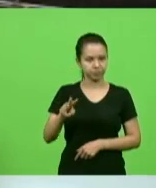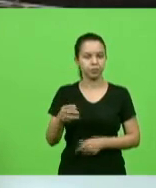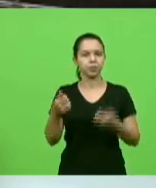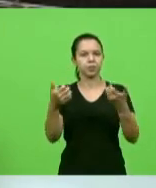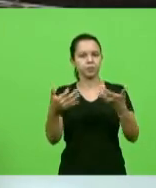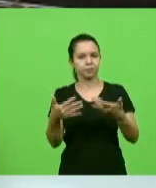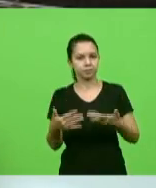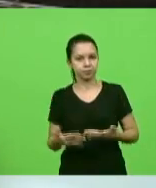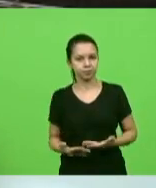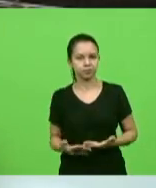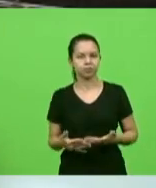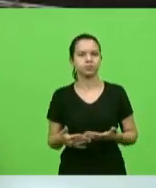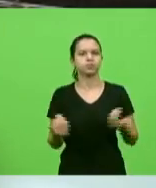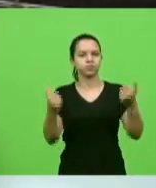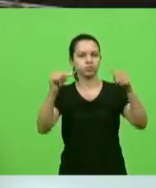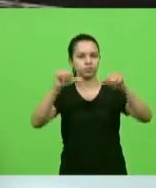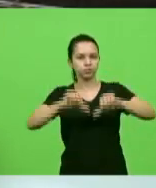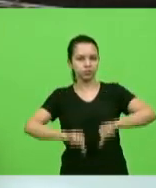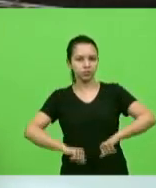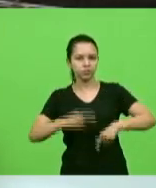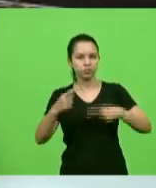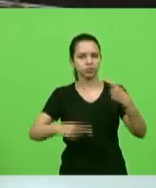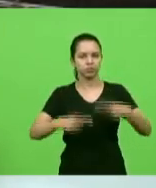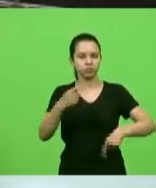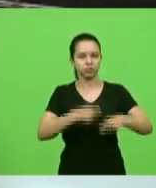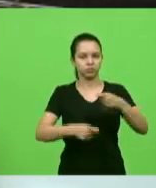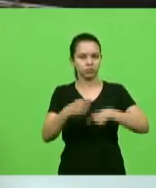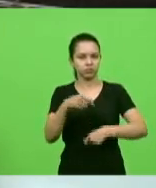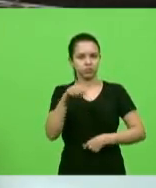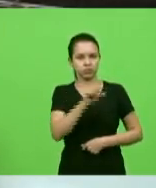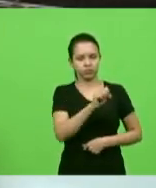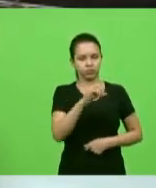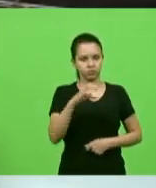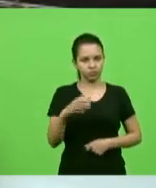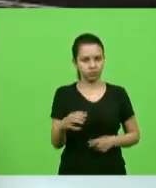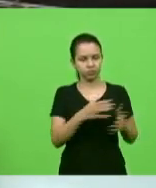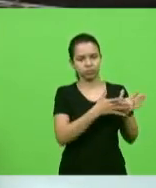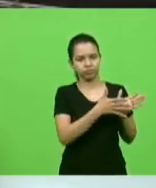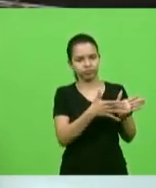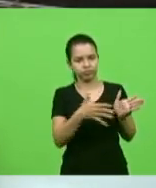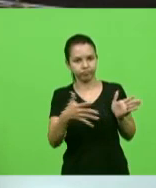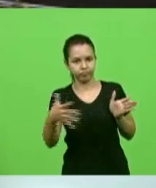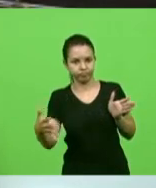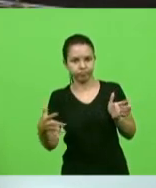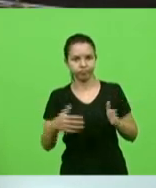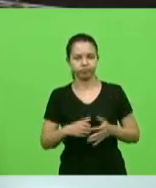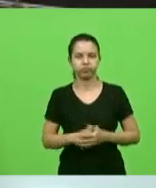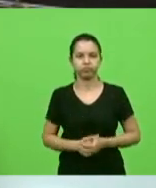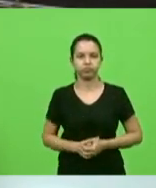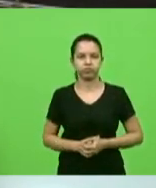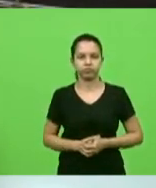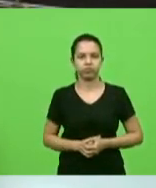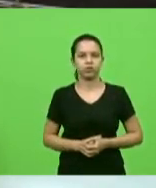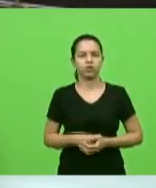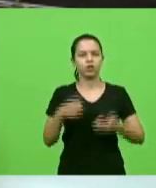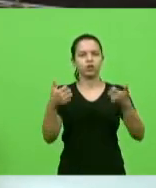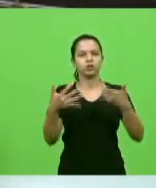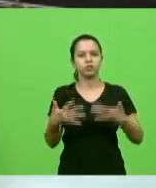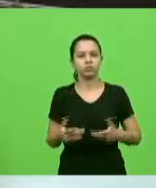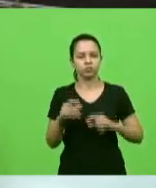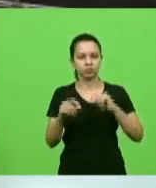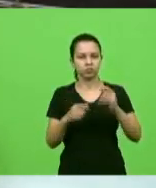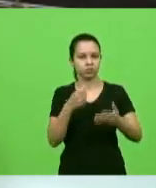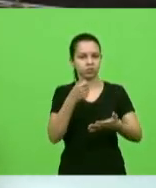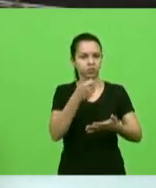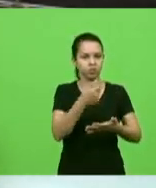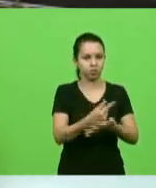desencadeava maior crise política administrativa já vida por Santa Catarina nas últimas pernas a matéria revelava a